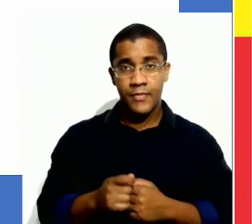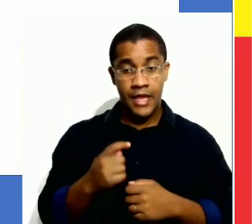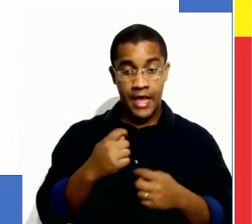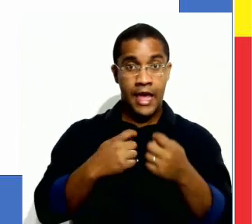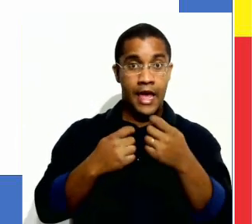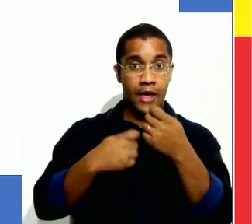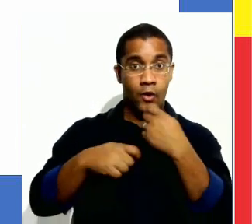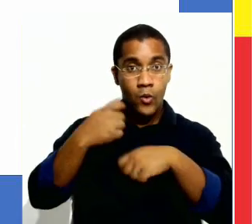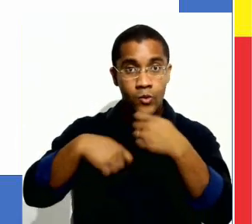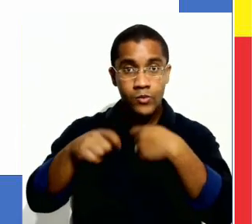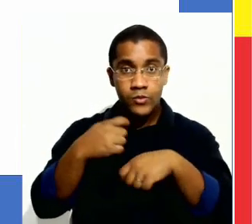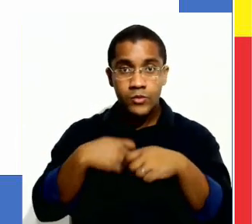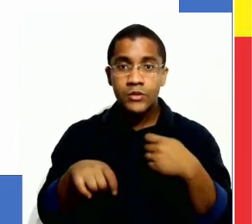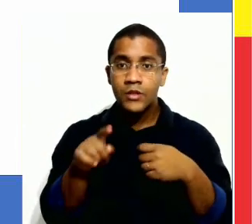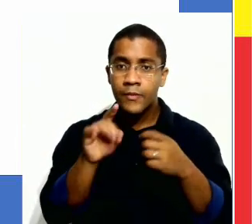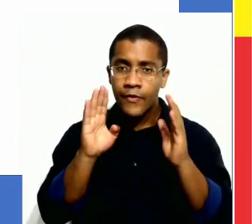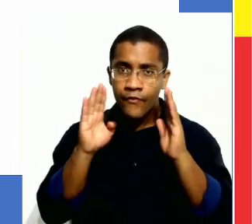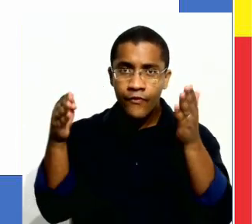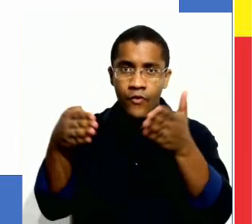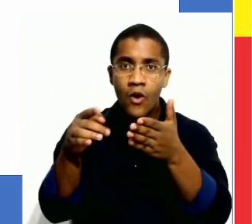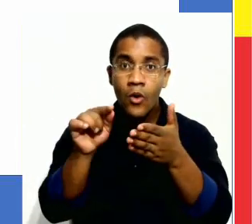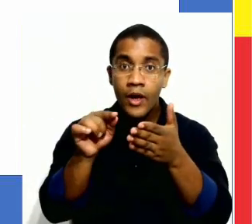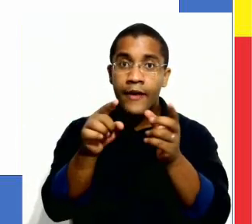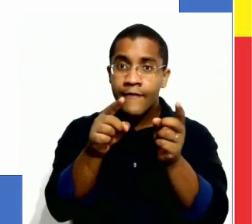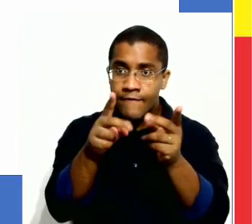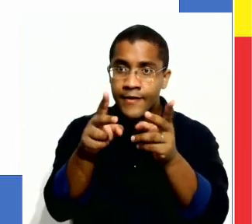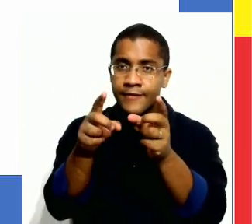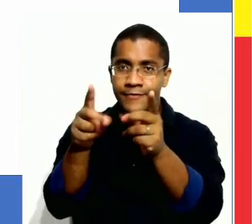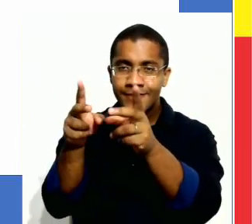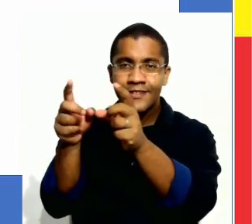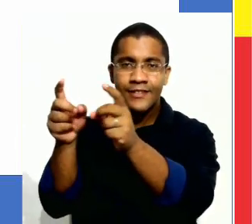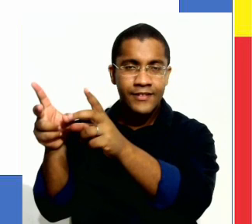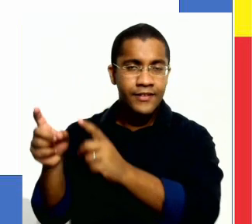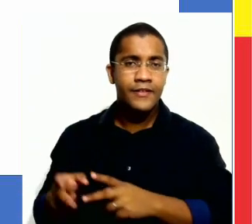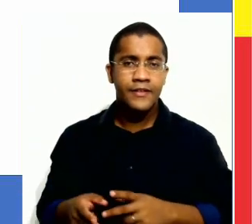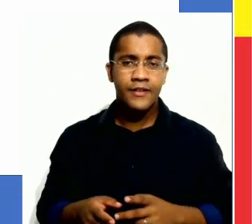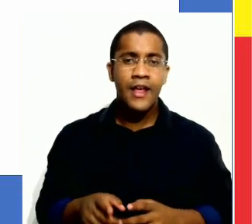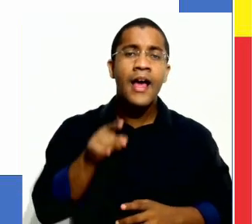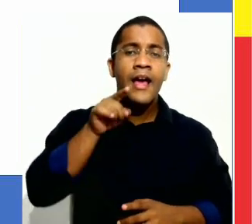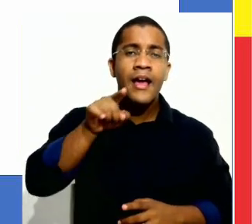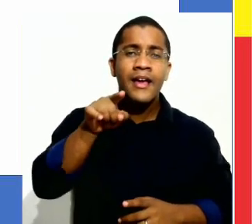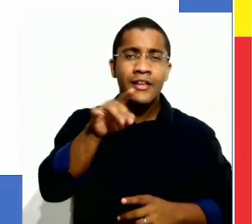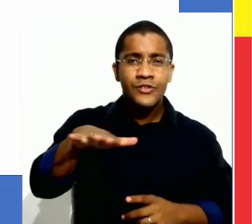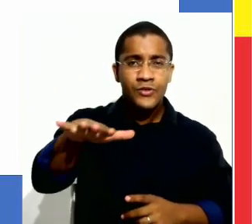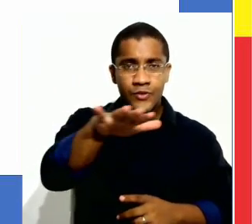com a economia centrada no comércio, os